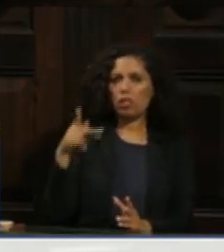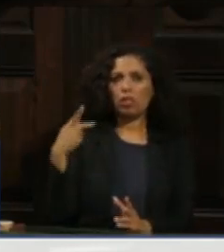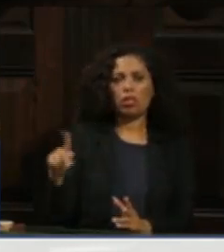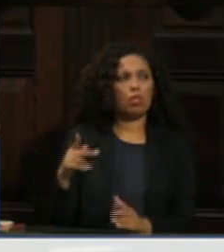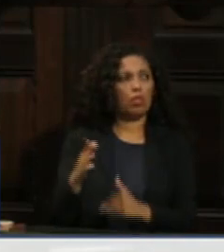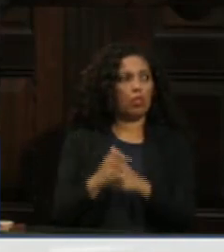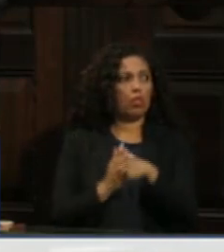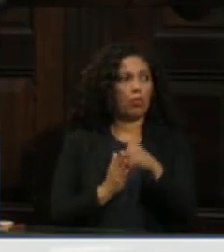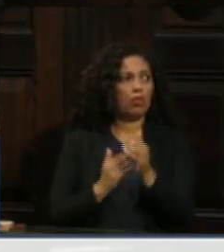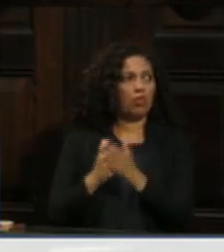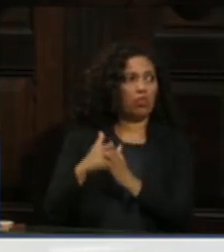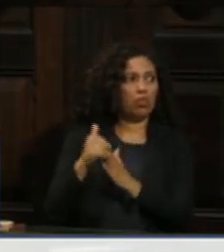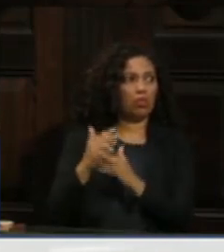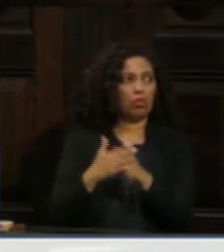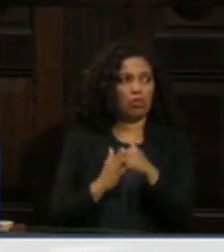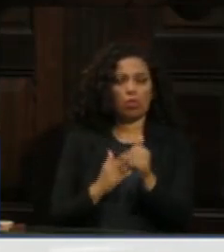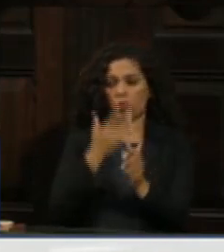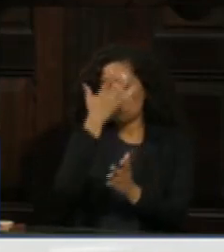Eu quero responder